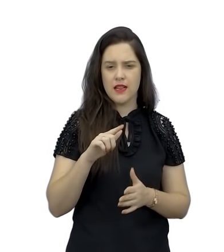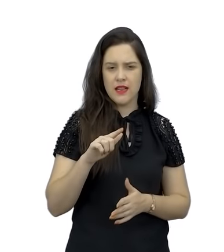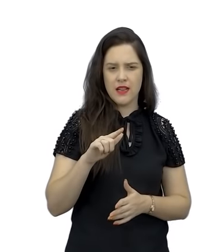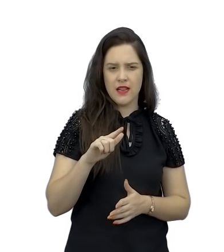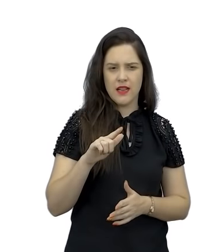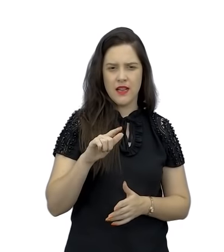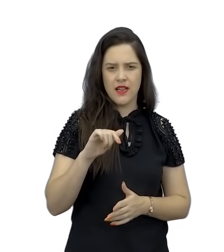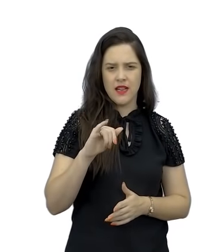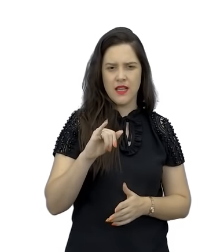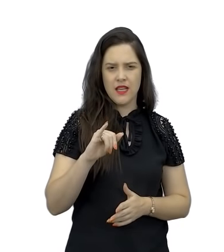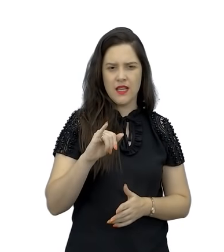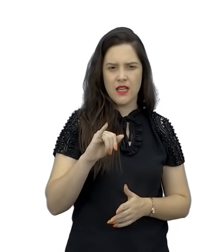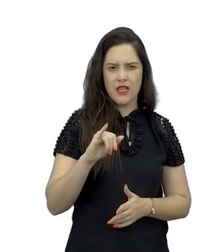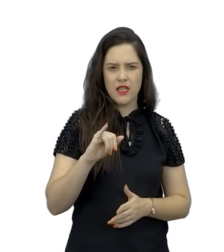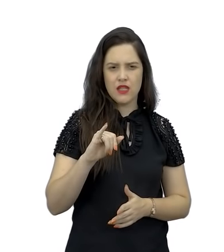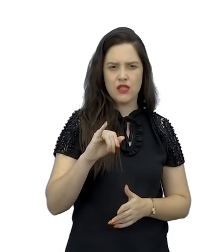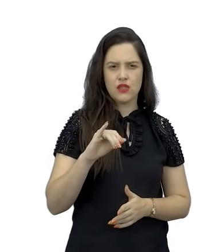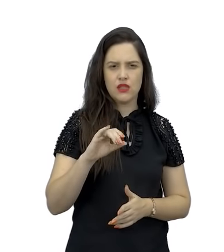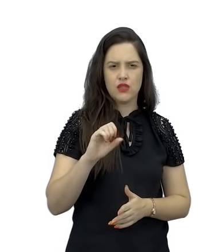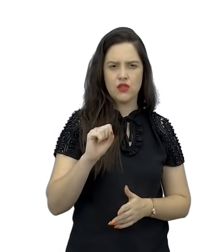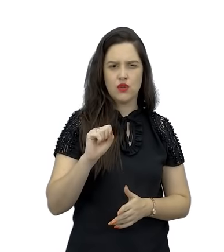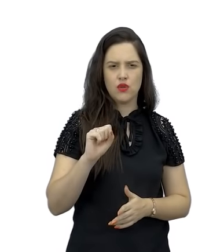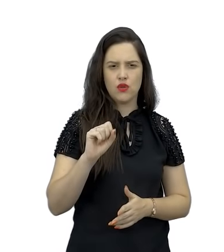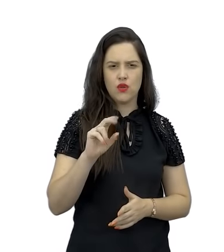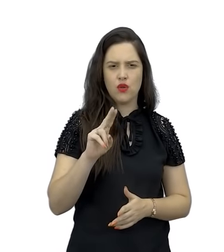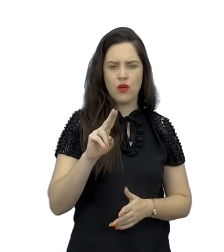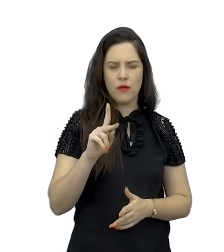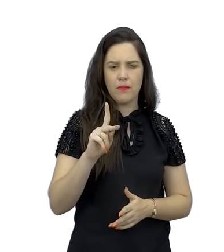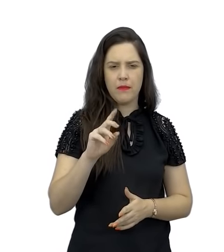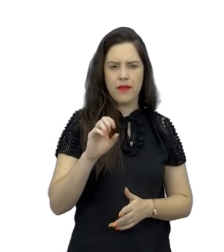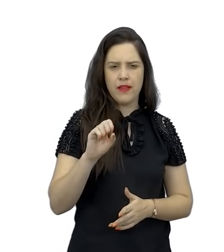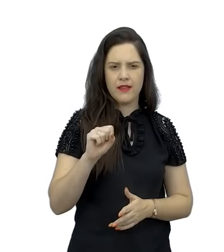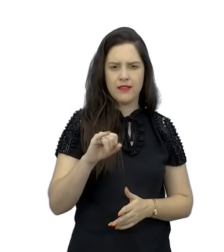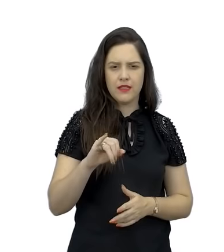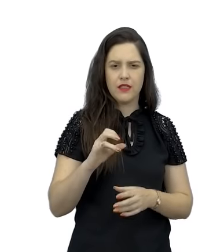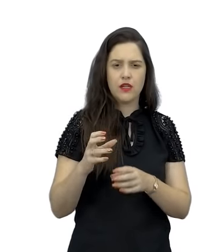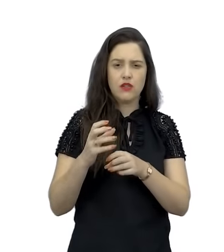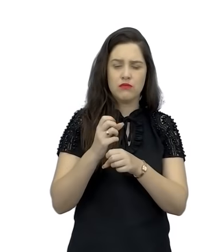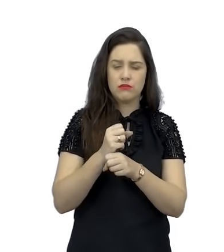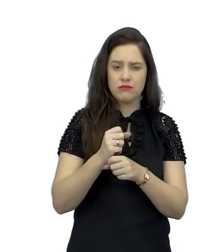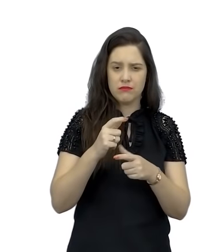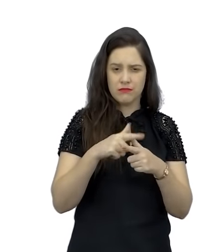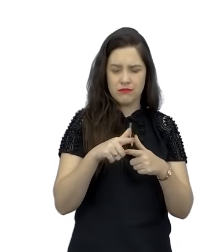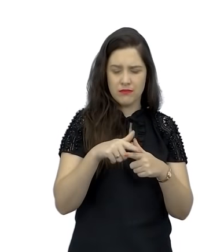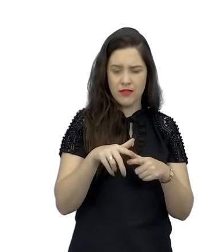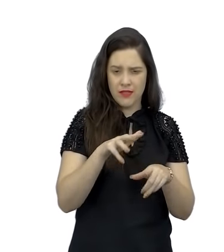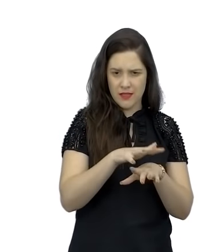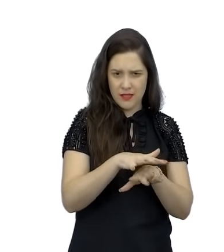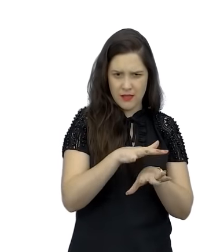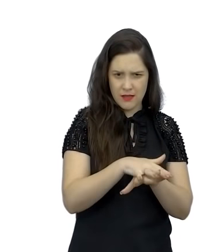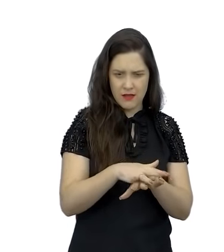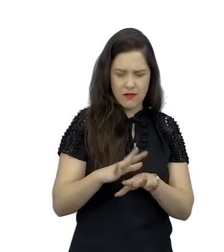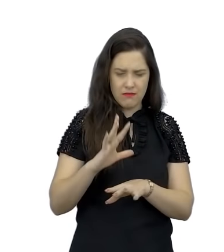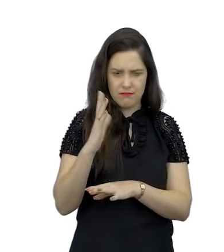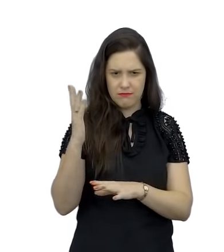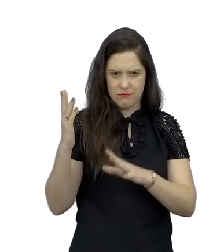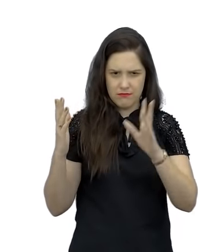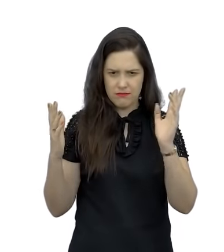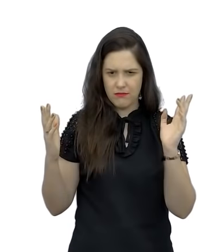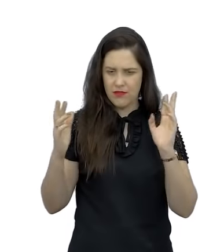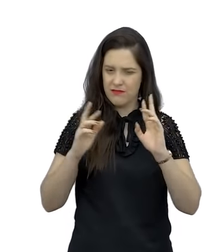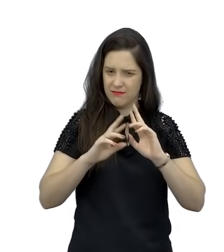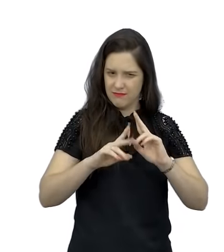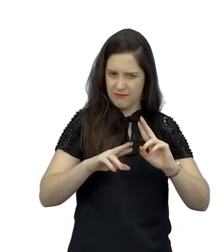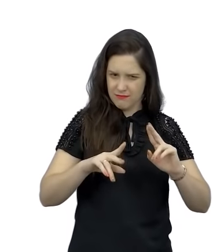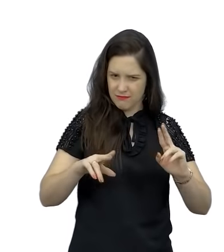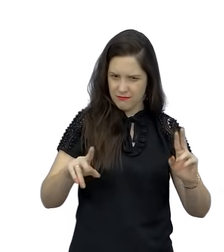é Formulação e Resolução de Problemas de Matemática, Teoria e Prática. Todos esses livros, eles estão nos nossos referenciais.